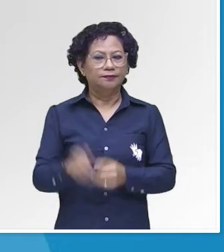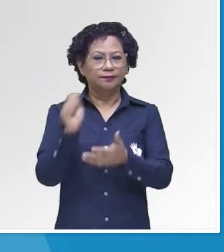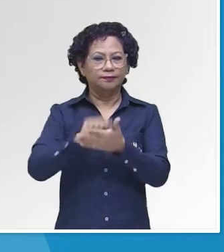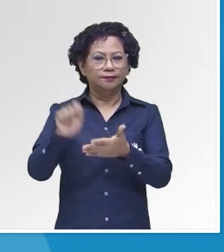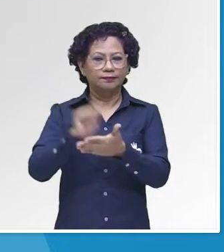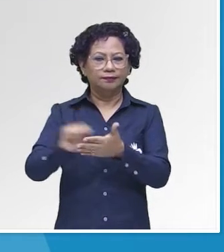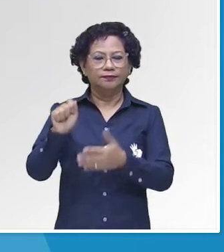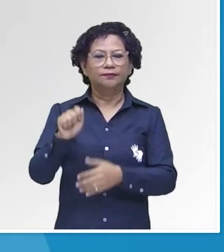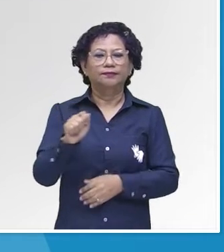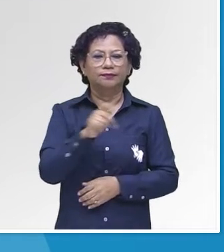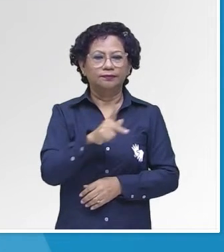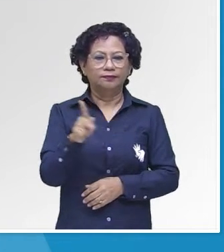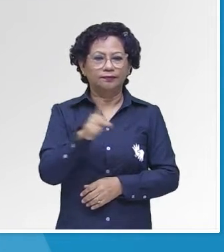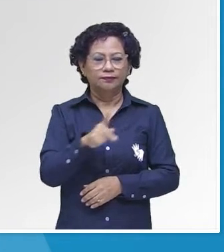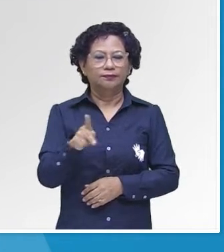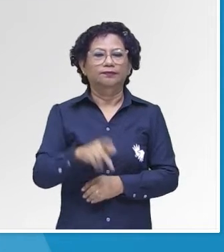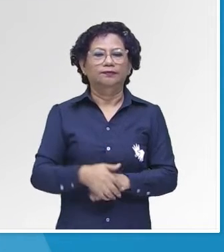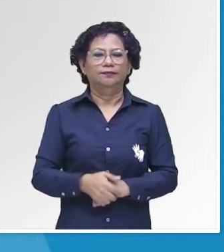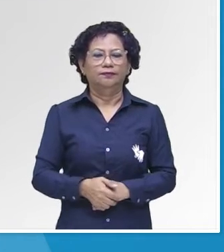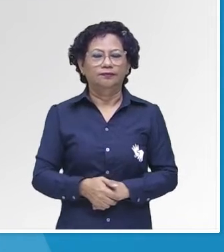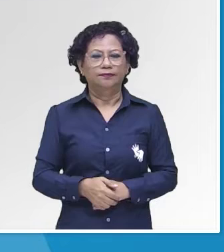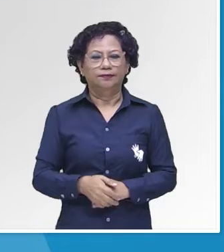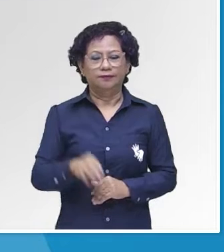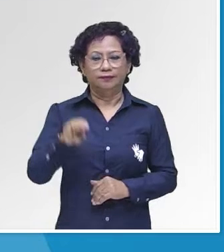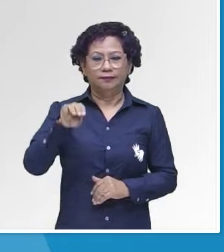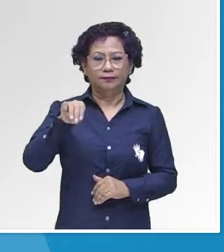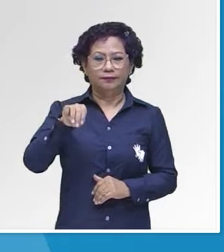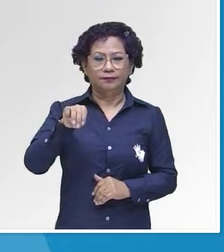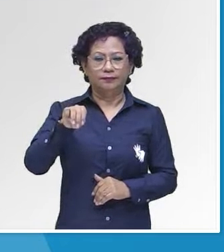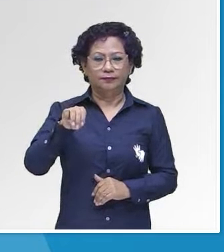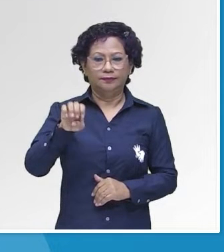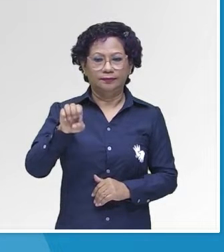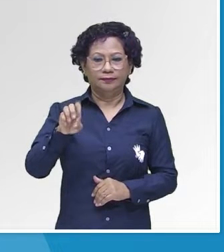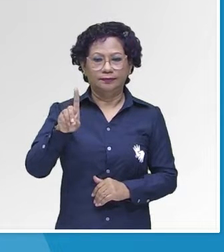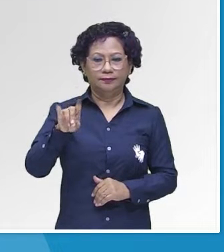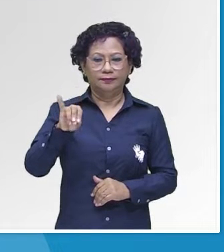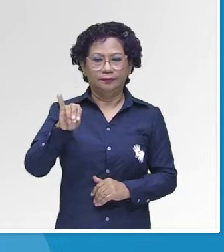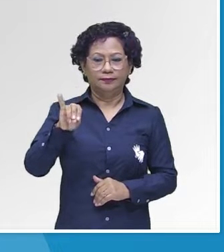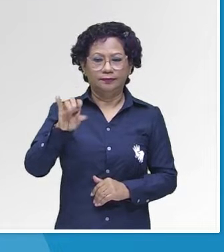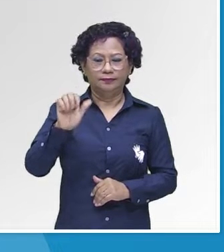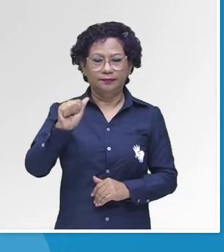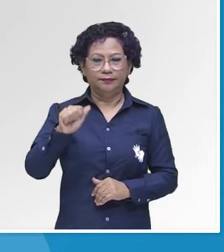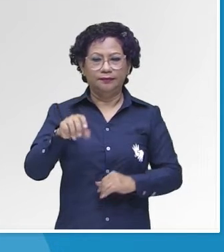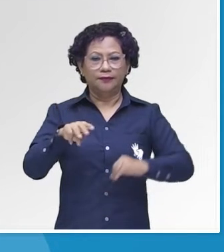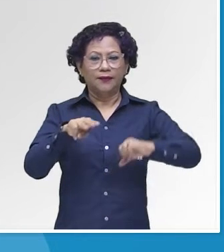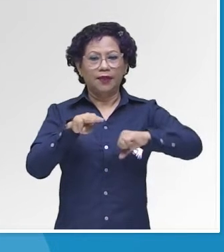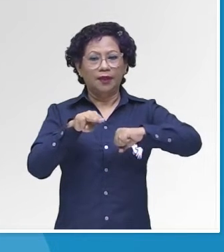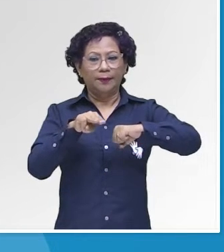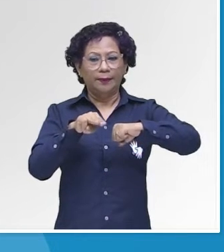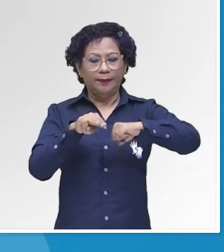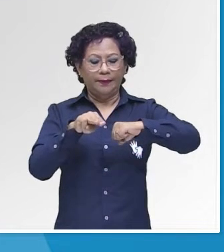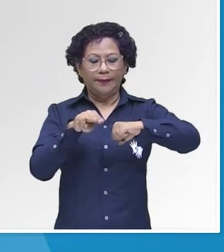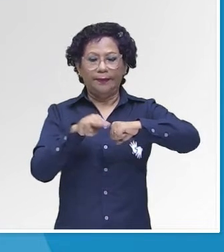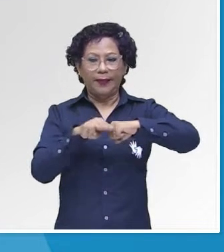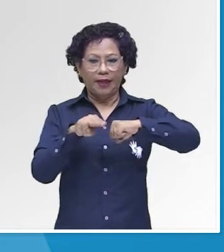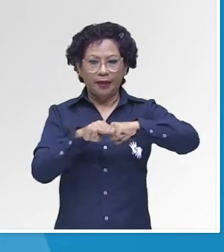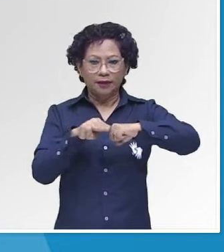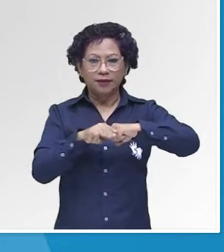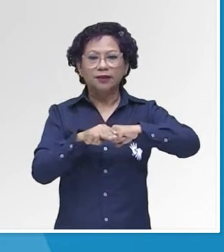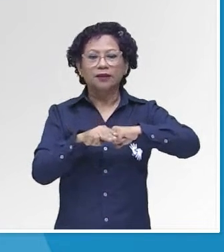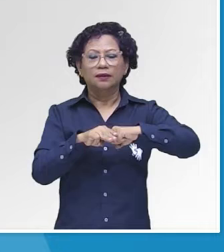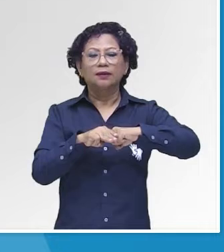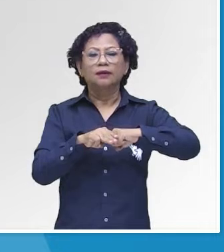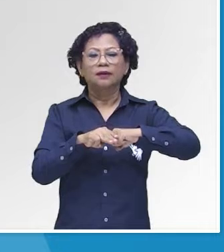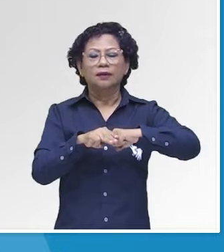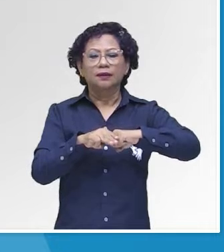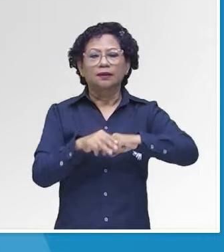vamos colocar assim, Ela vai ter um símbolo, podemos colocar a média dessa forma, o símbolo matemático.